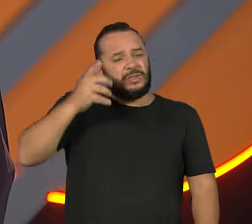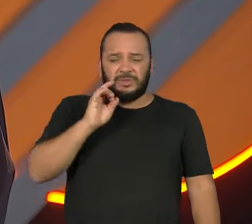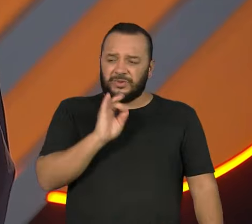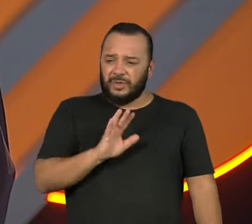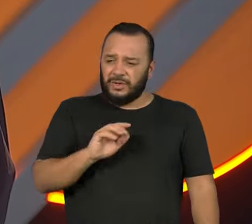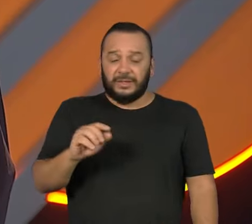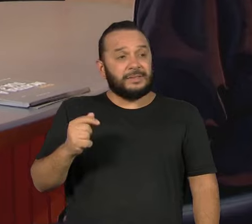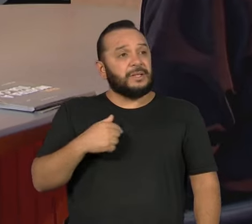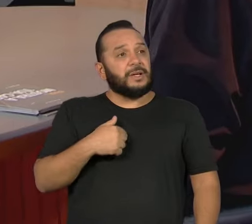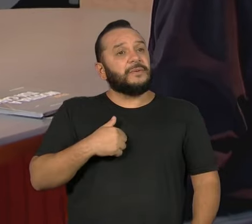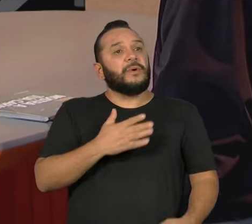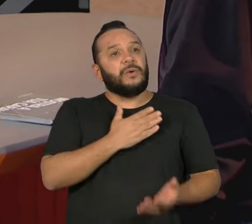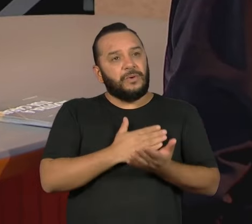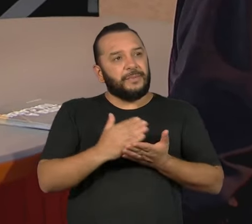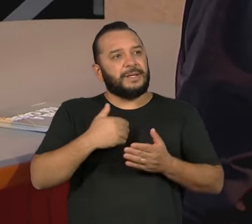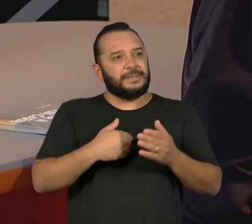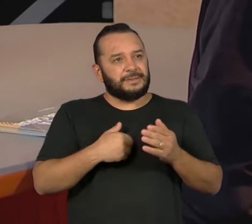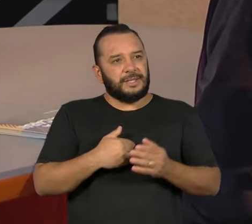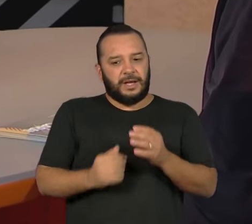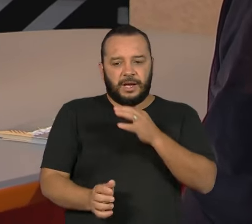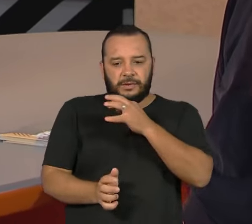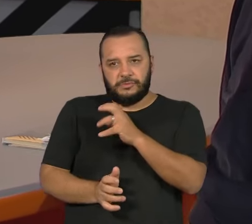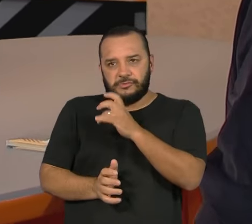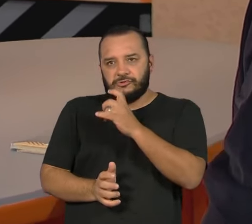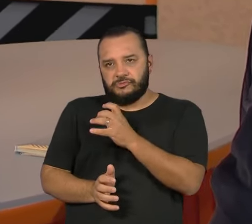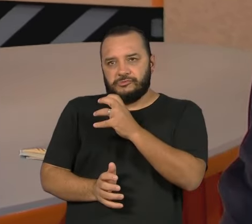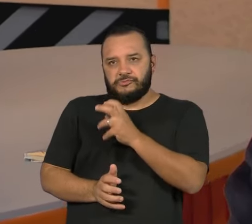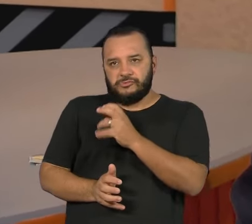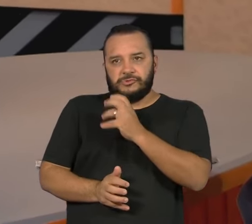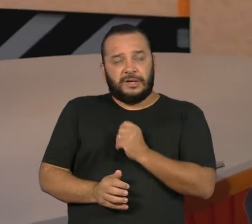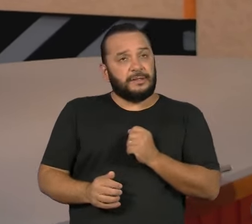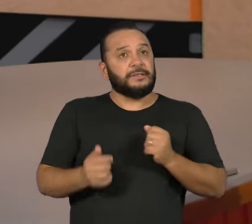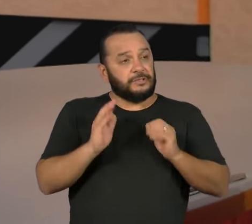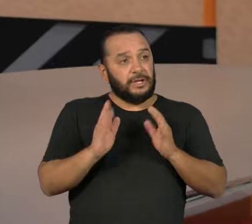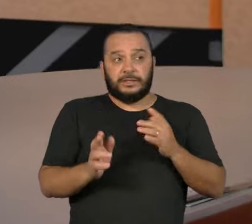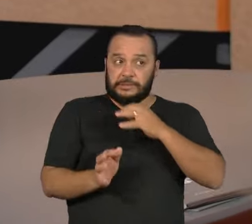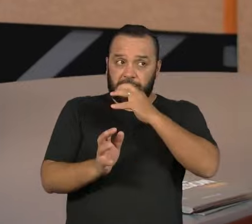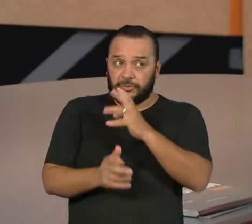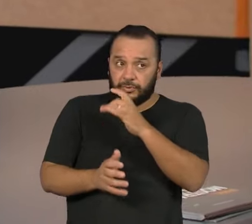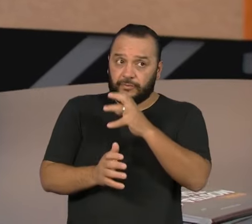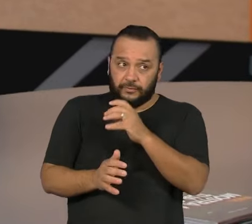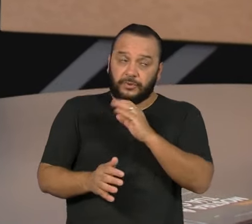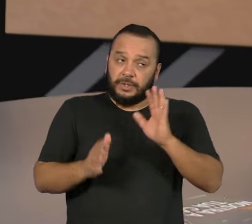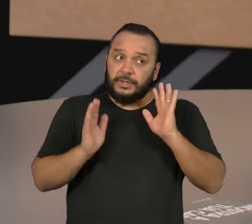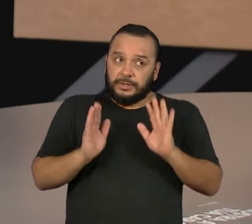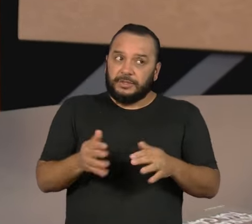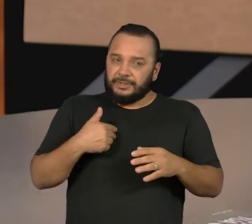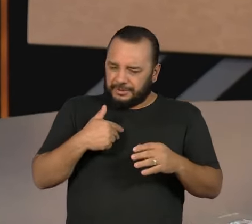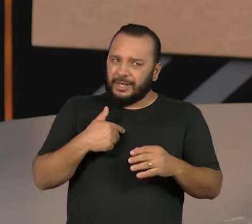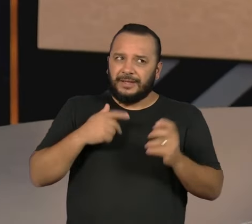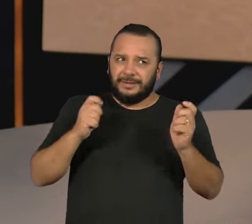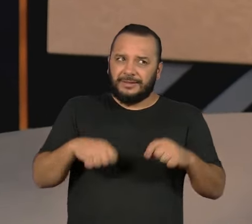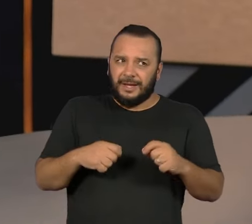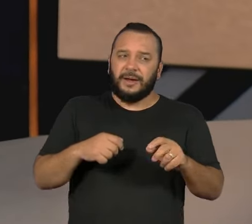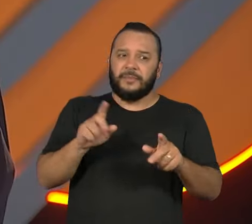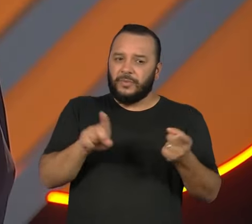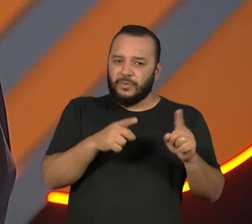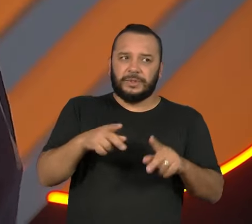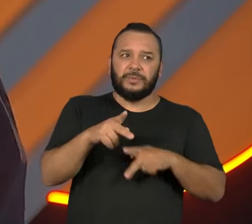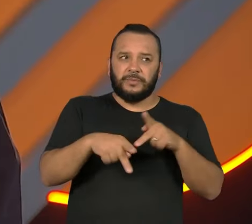vou começar a tocar saxofone. Aí eu comecei a tocar saxofone. E aí o saxofone já deu aquela quebrada na música erudita, eu já comecei a tocar popular, aí comecei a